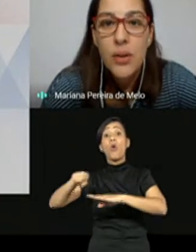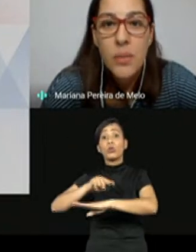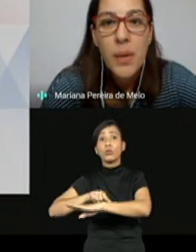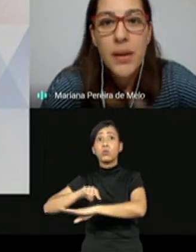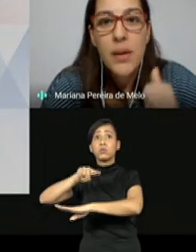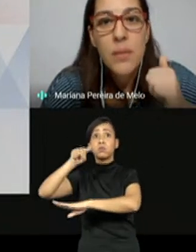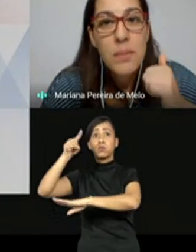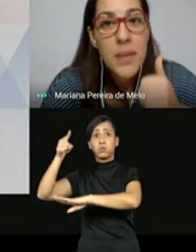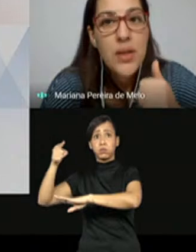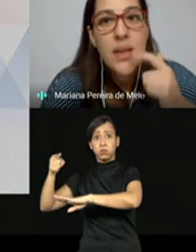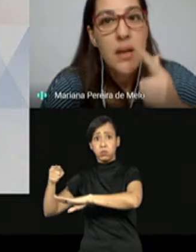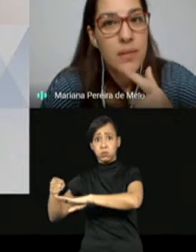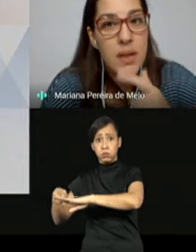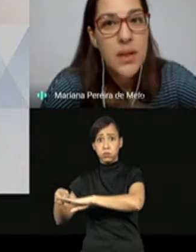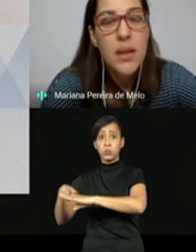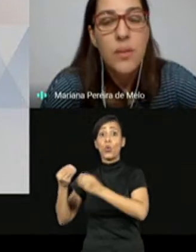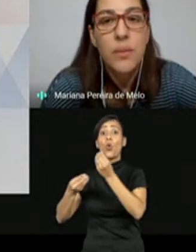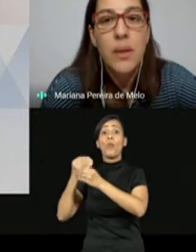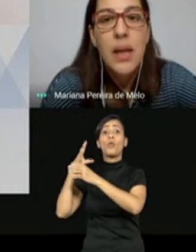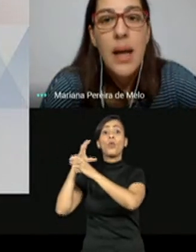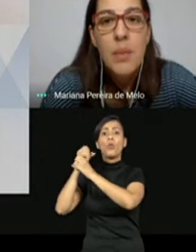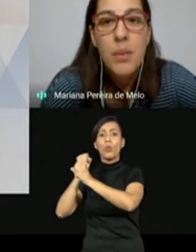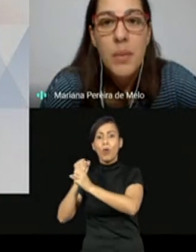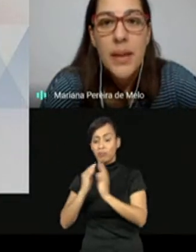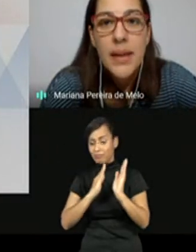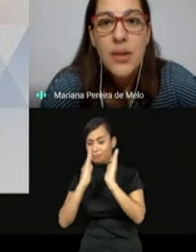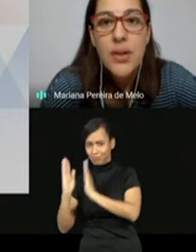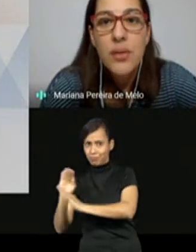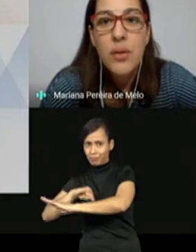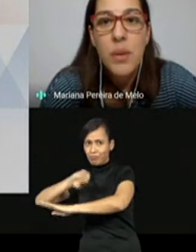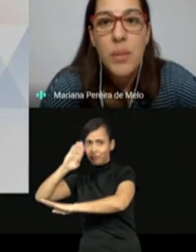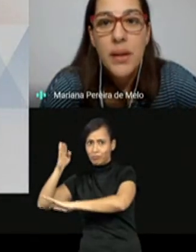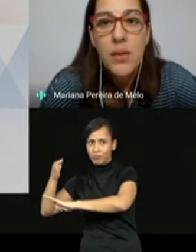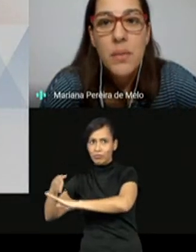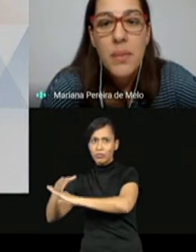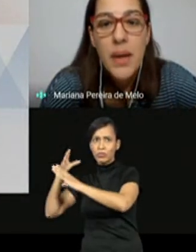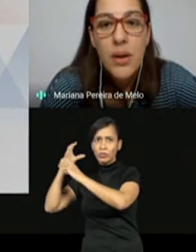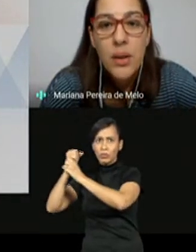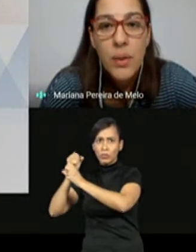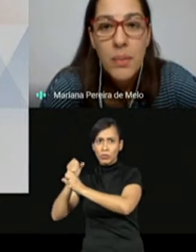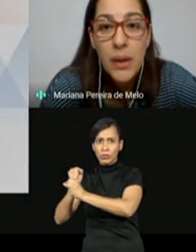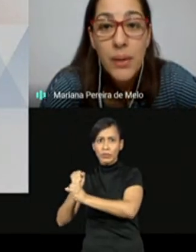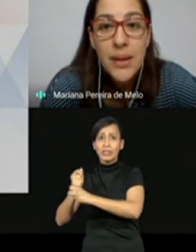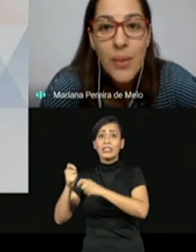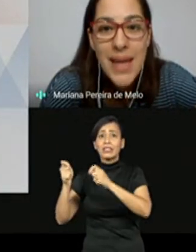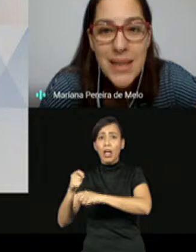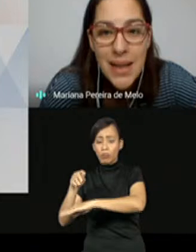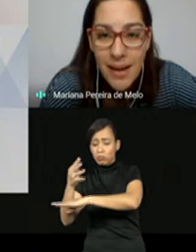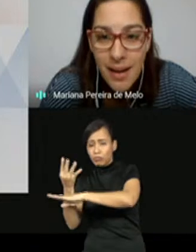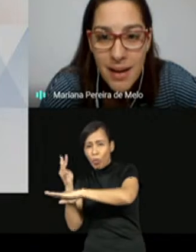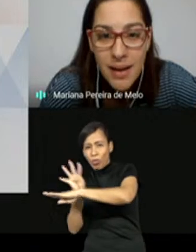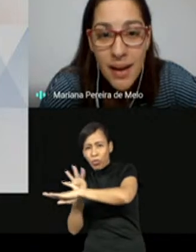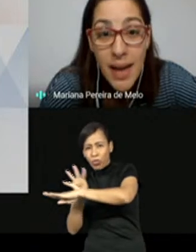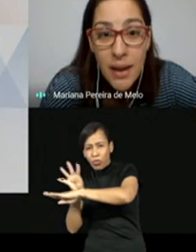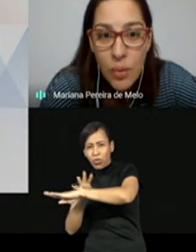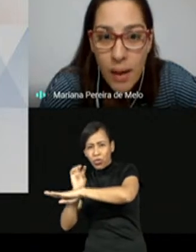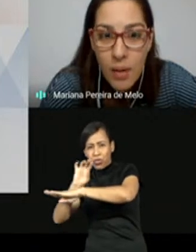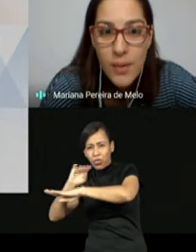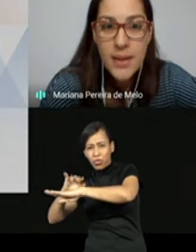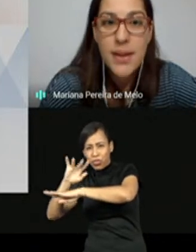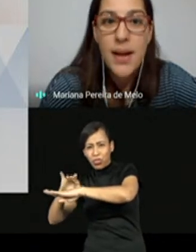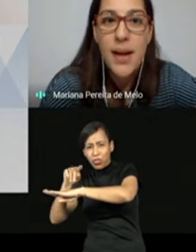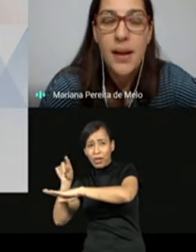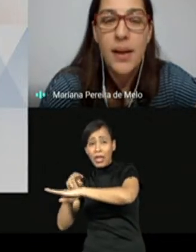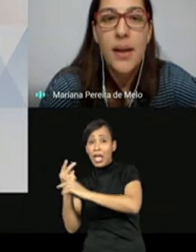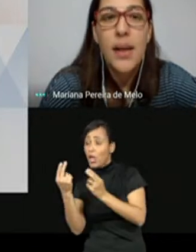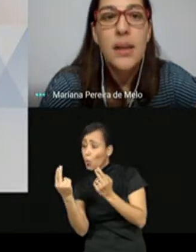né? Normal padrão, média 0 e variância 1. A probabilidade da normal padrão maior que 1,5. Então, esta área é igual